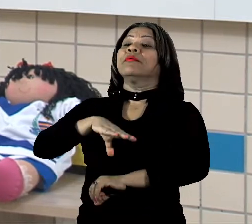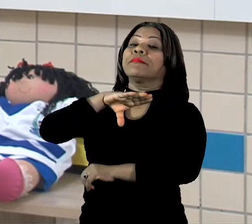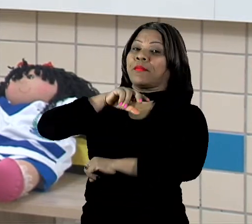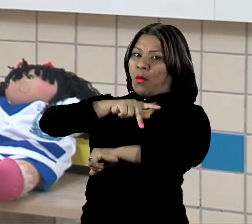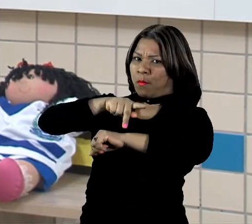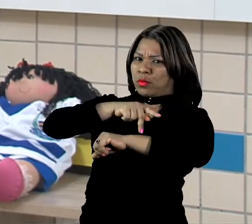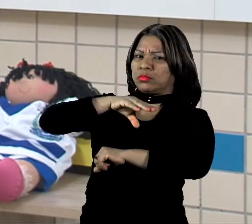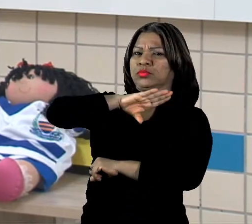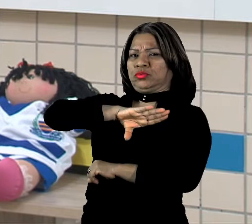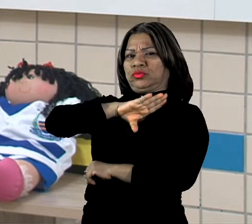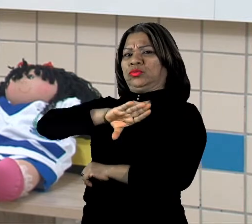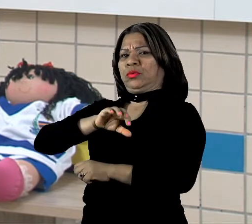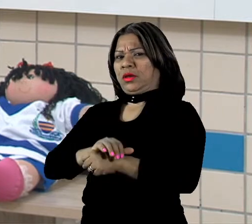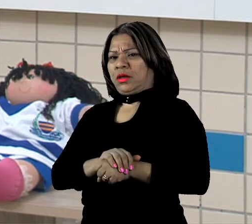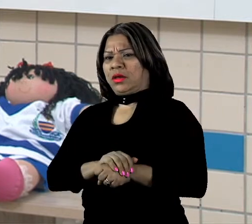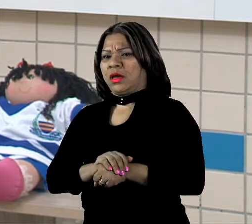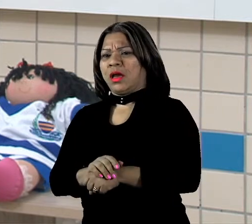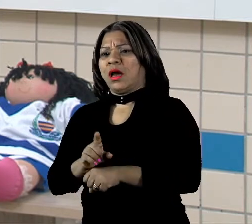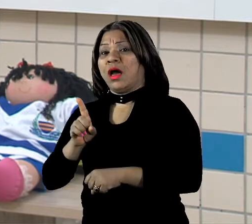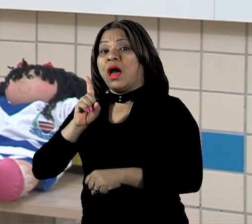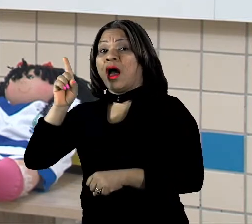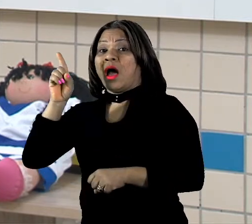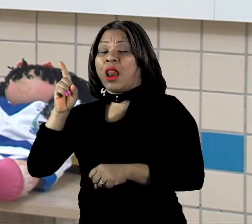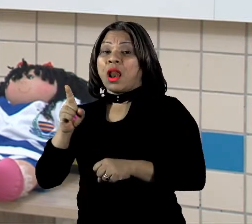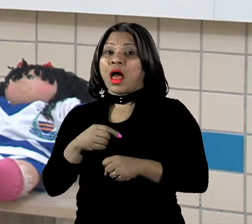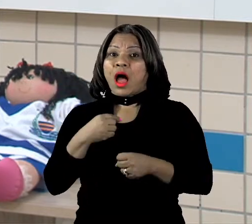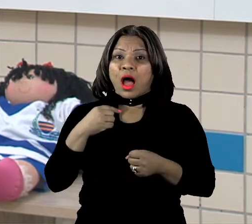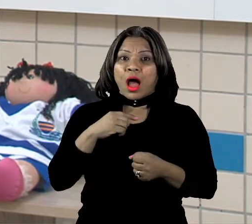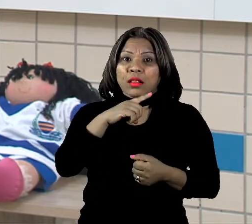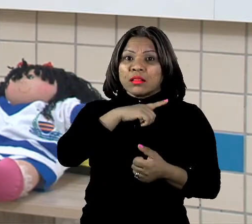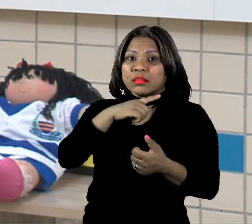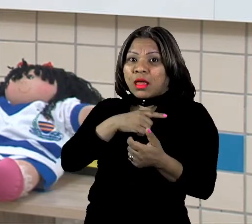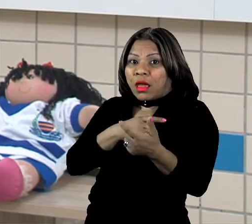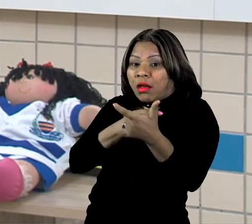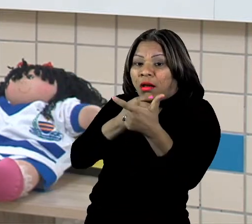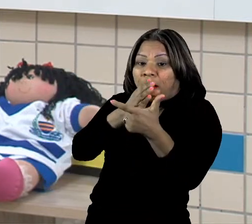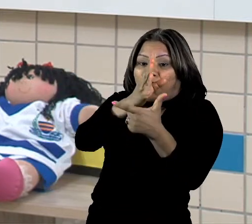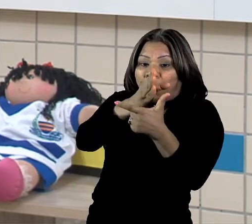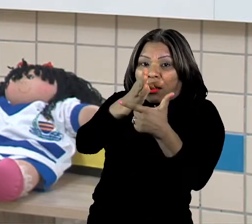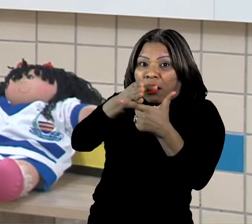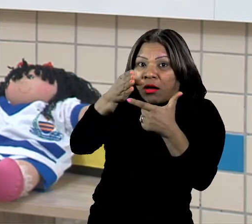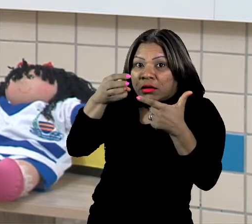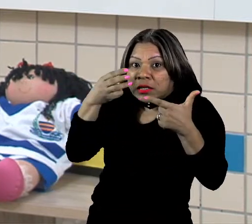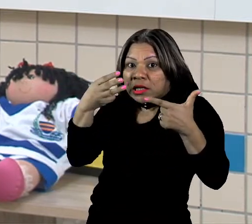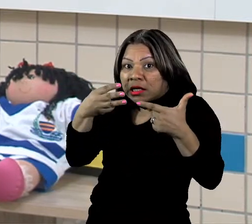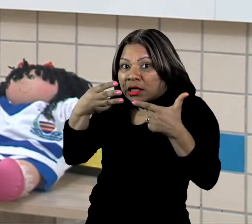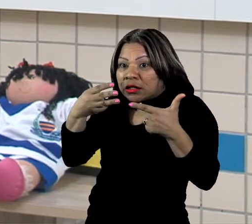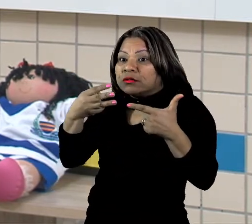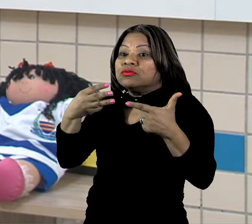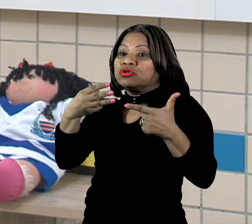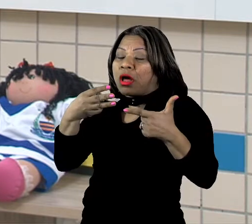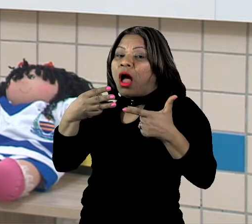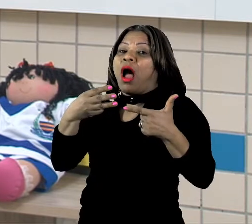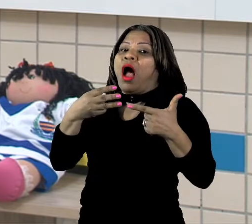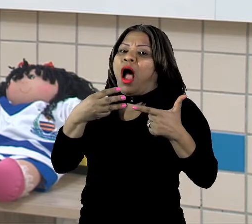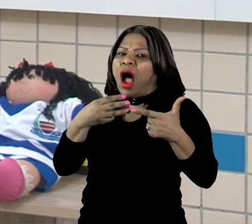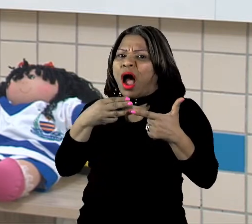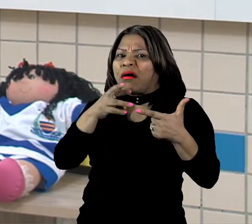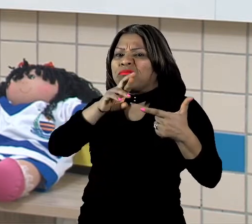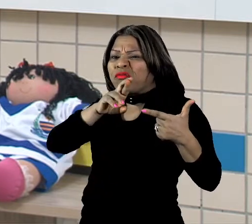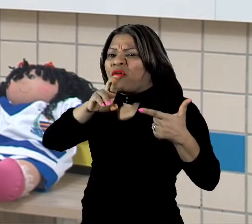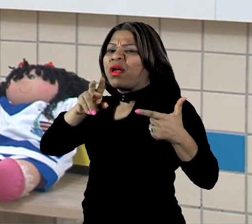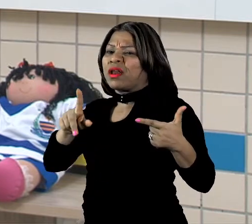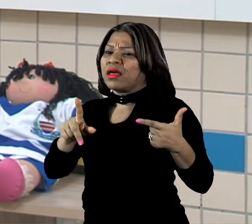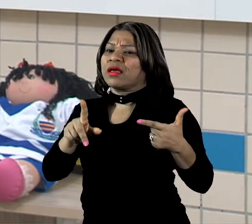falam português, elas têm 3 sílabas, você fala rádio, por causa da pronúncia. Incrível,